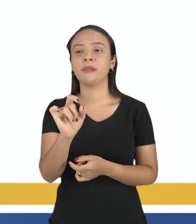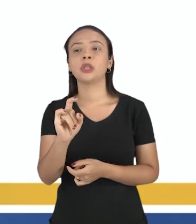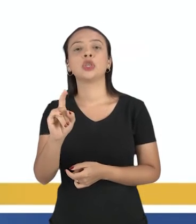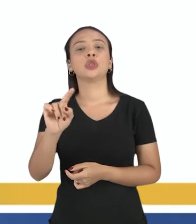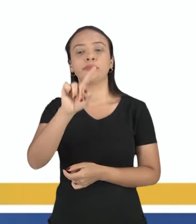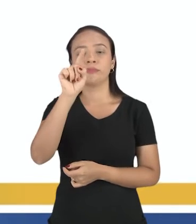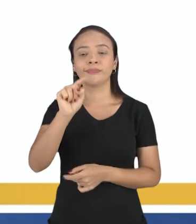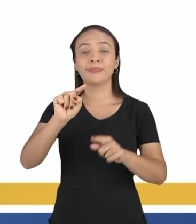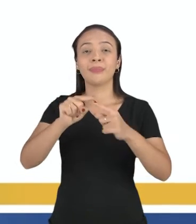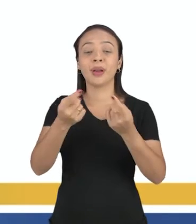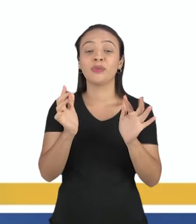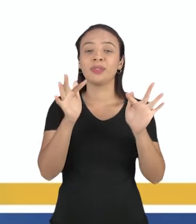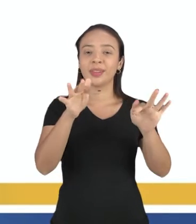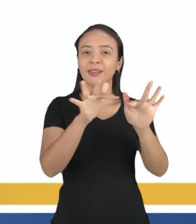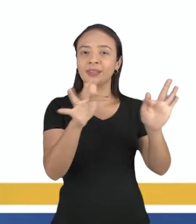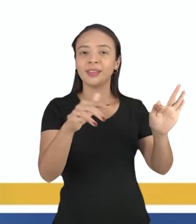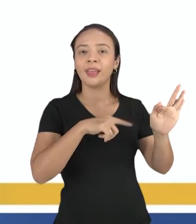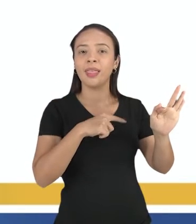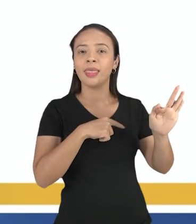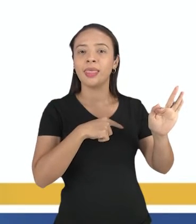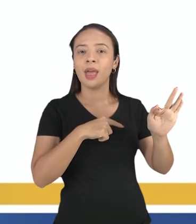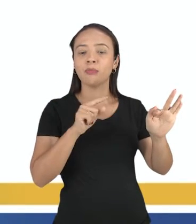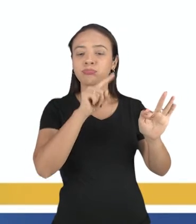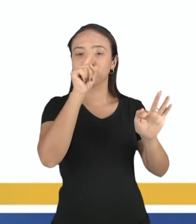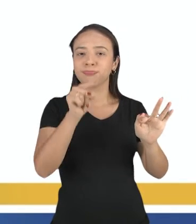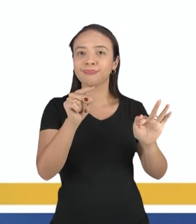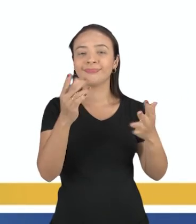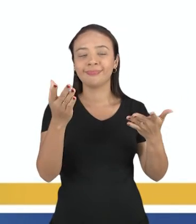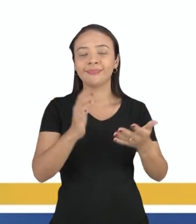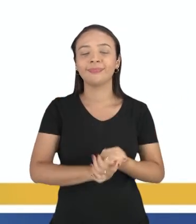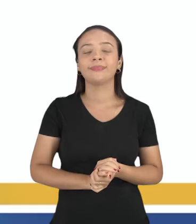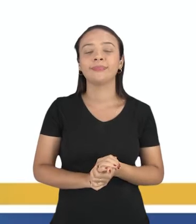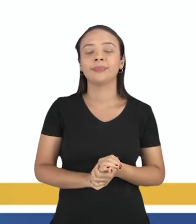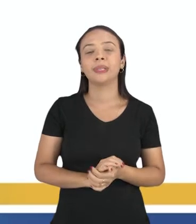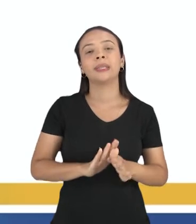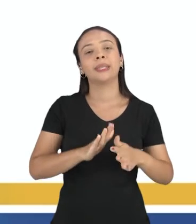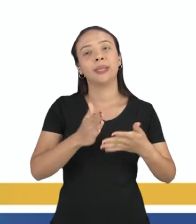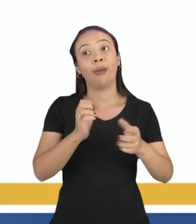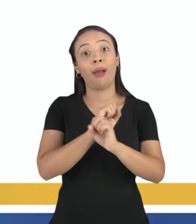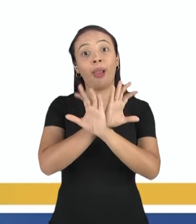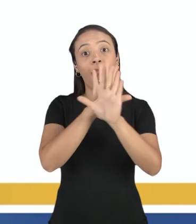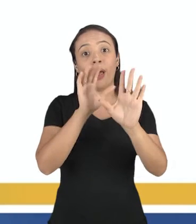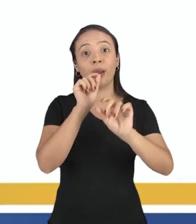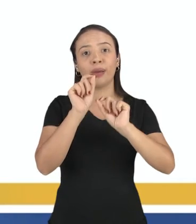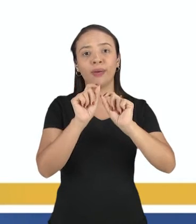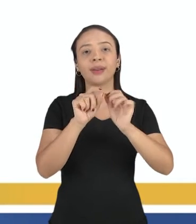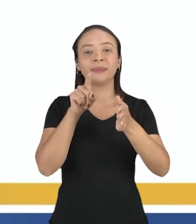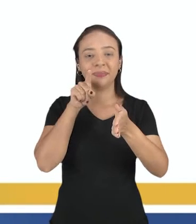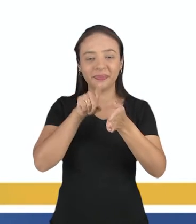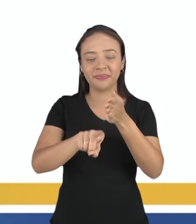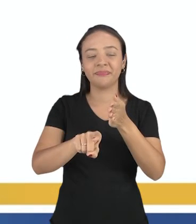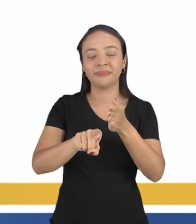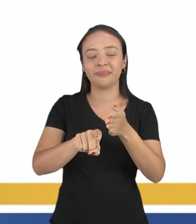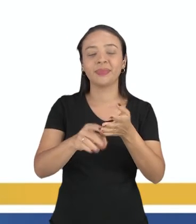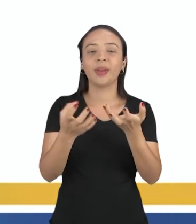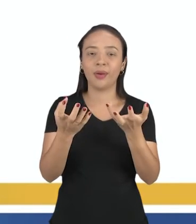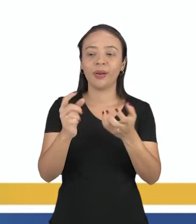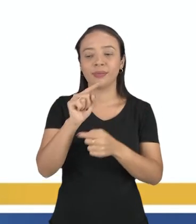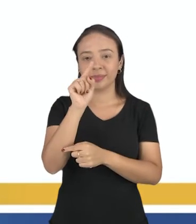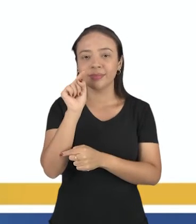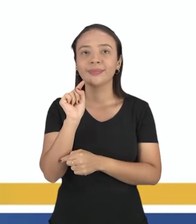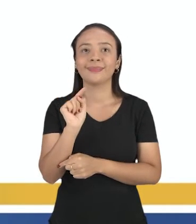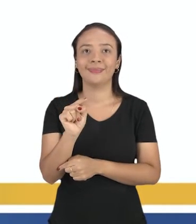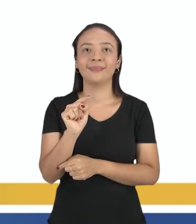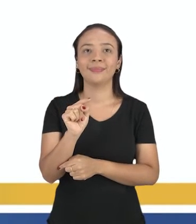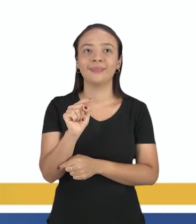de interrogação. Então, está bem claro que eu quero a forma interrogativa.